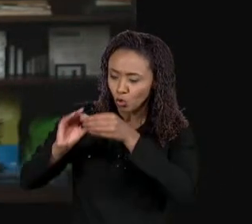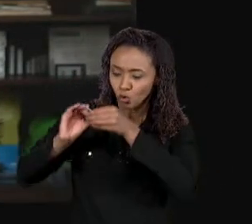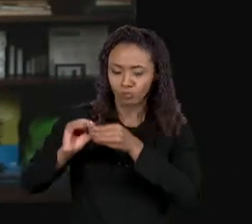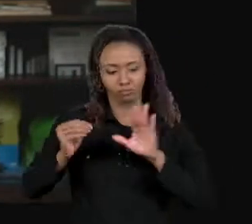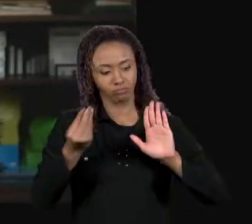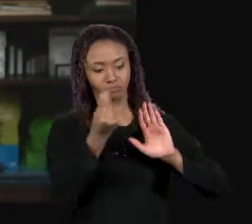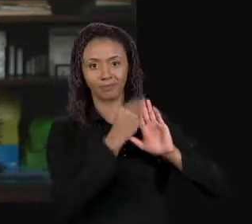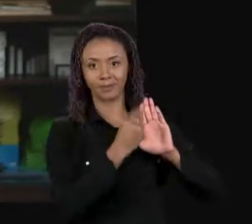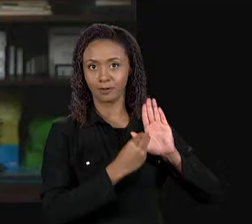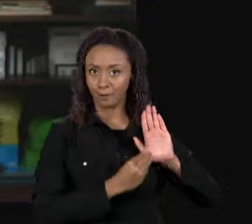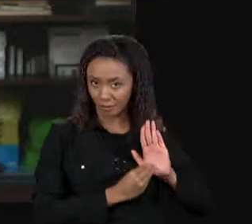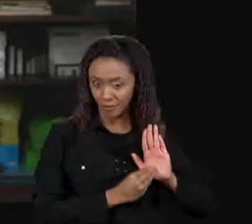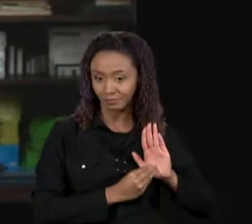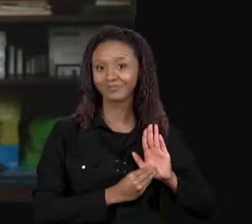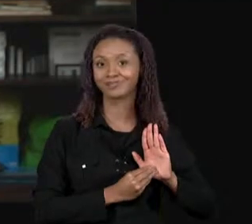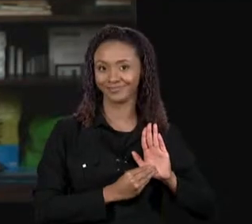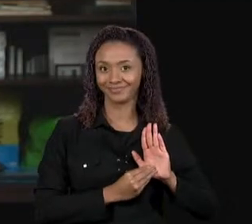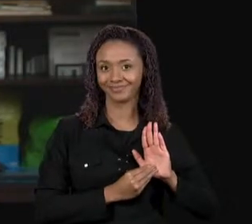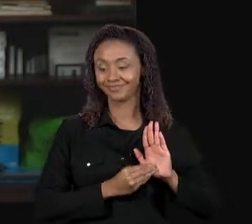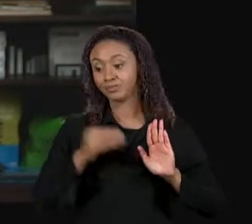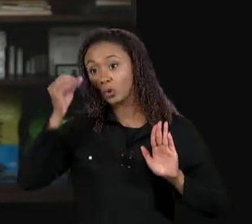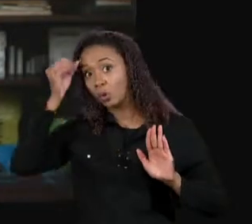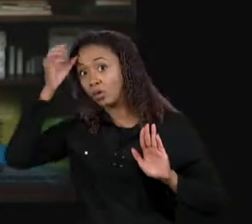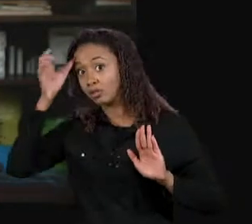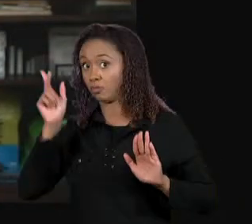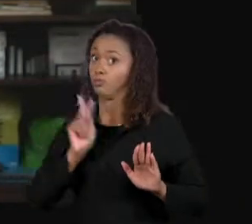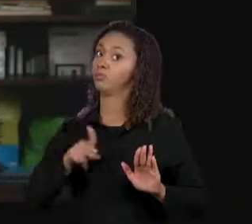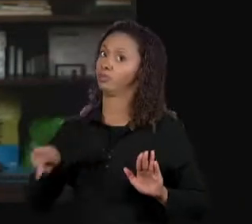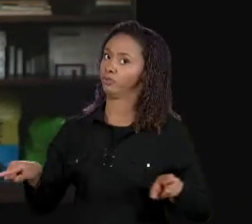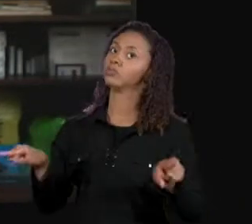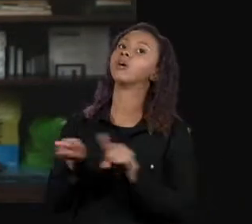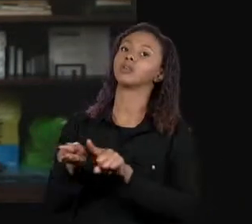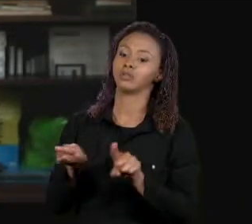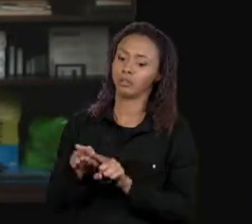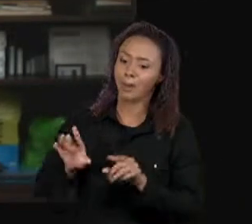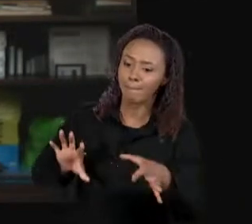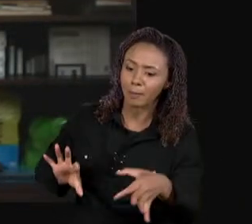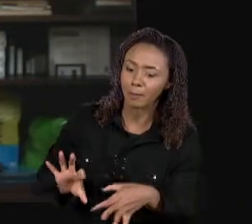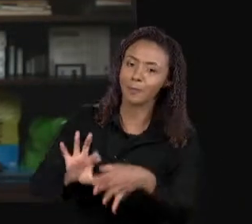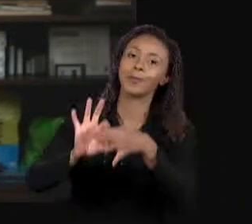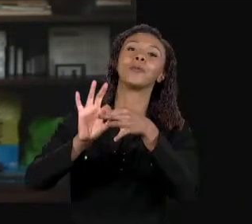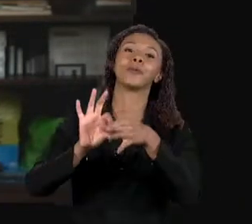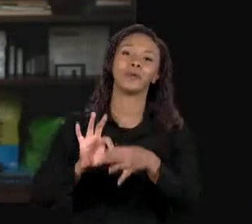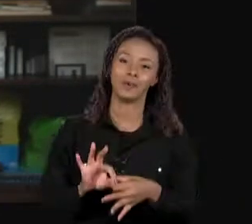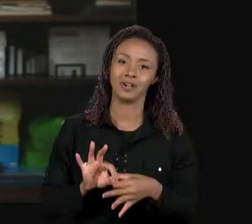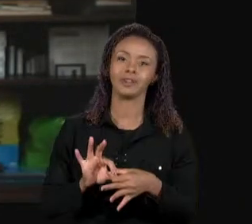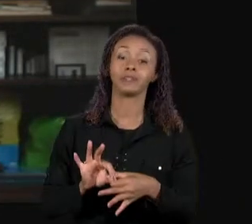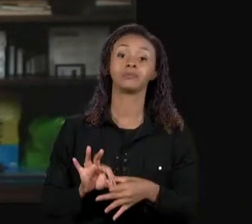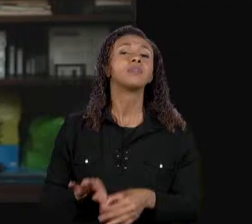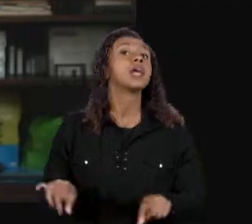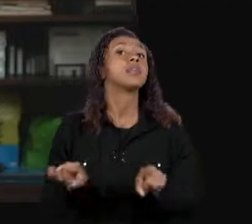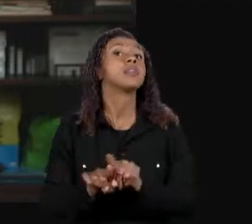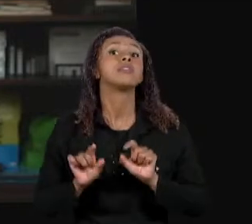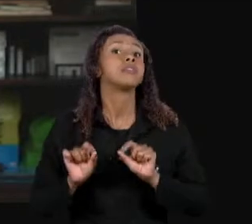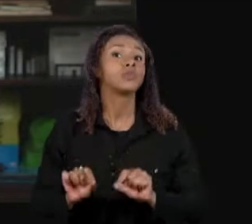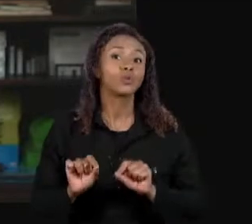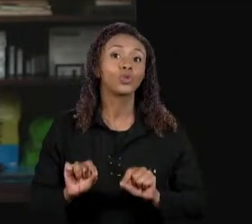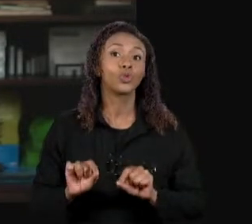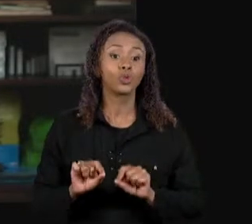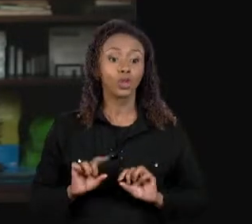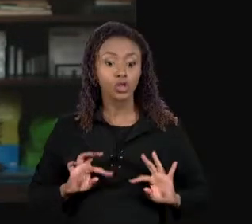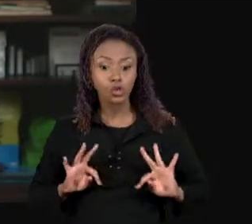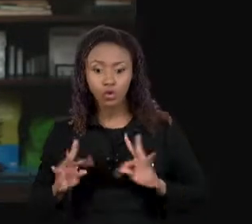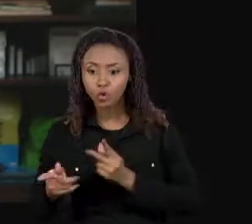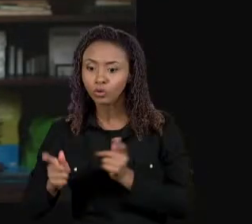essa experiência e os conhecimentos que a gente tem, né, e as possibilidades que a gente